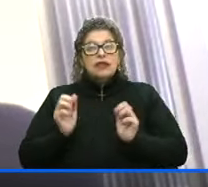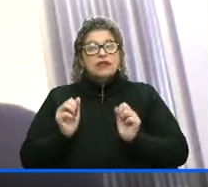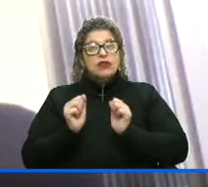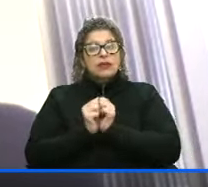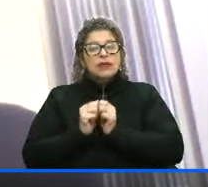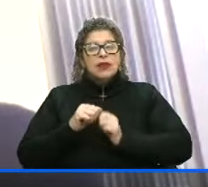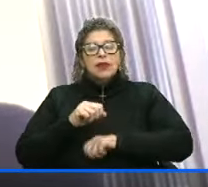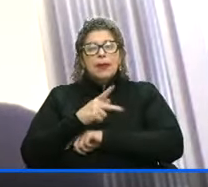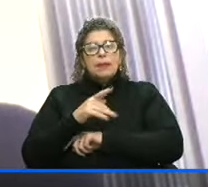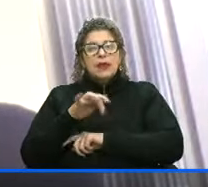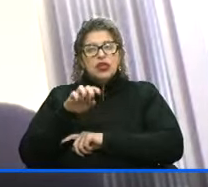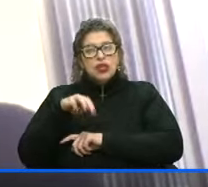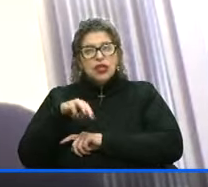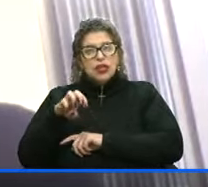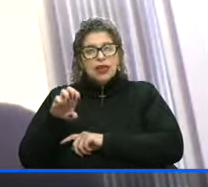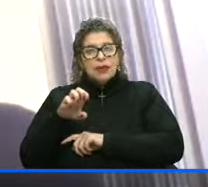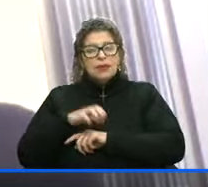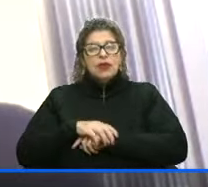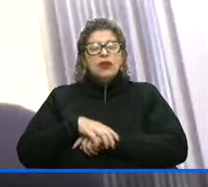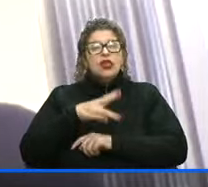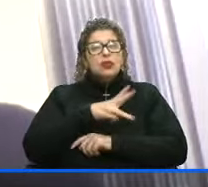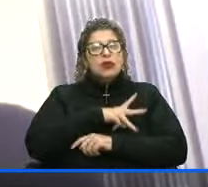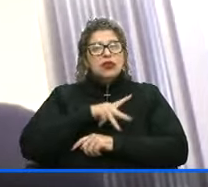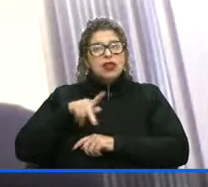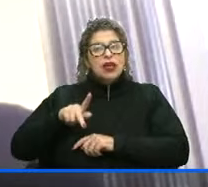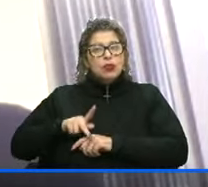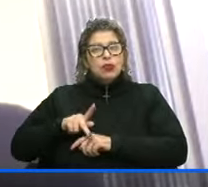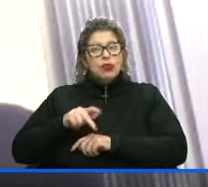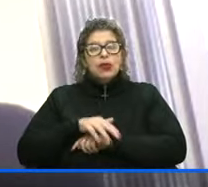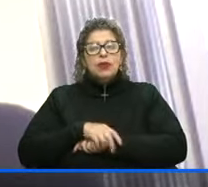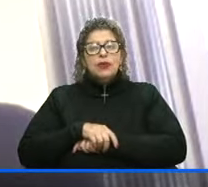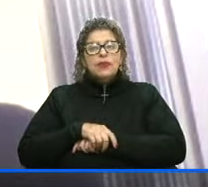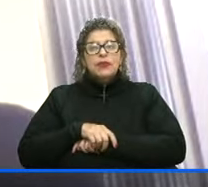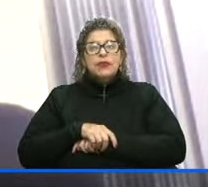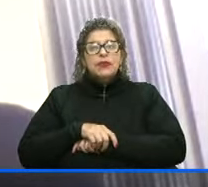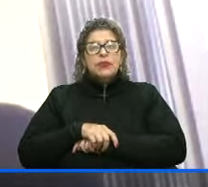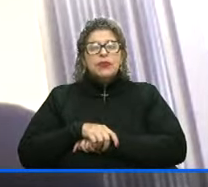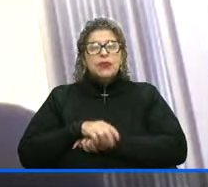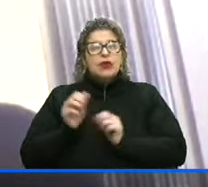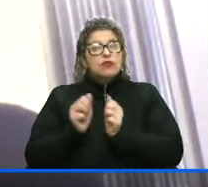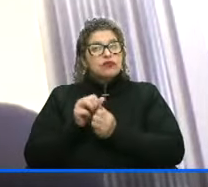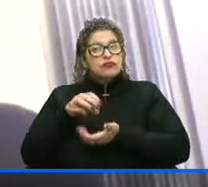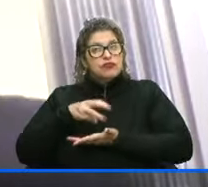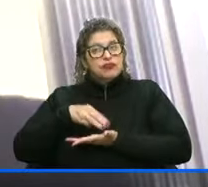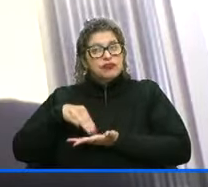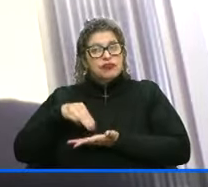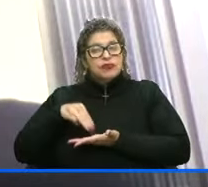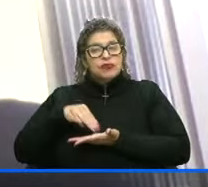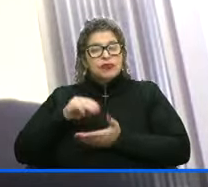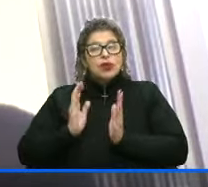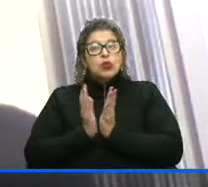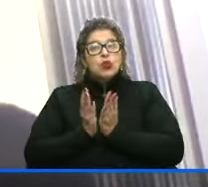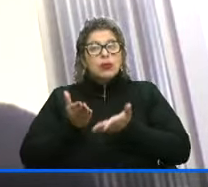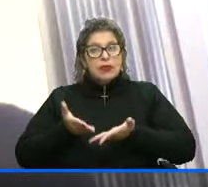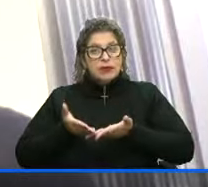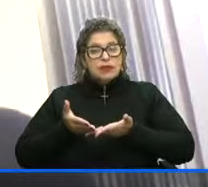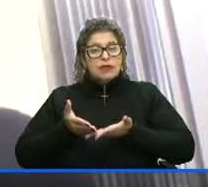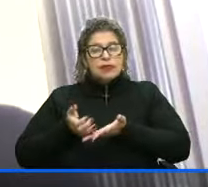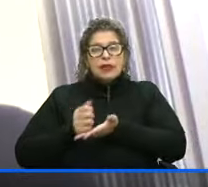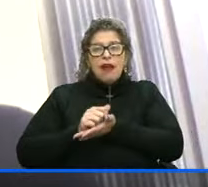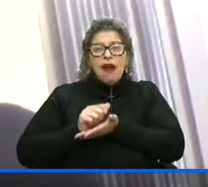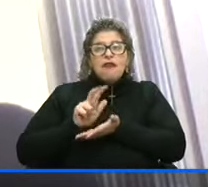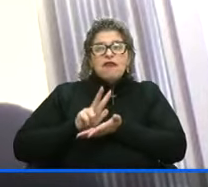com a PGM, o TCE e o Ministério Público, tá? Junto com a Secretaria. Tem uma comissão que está